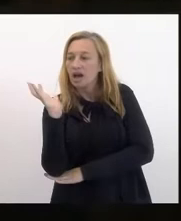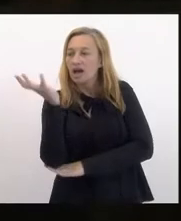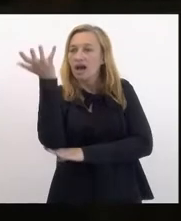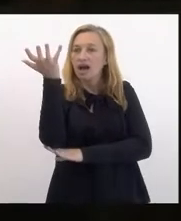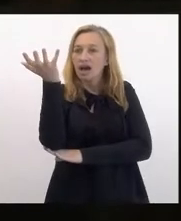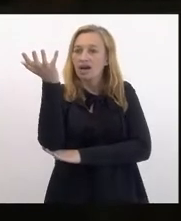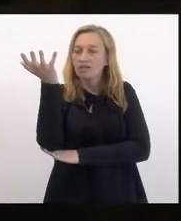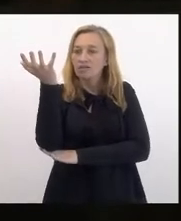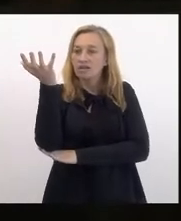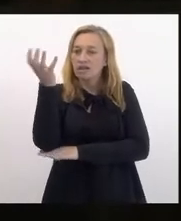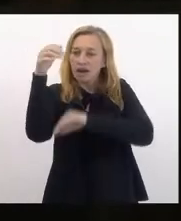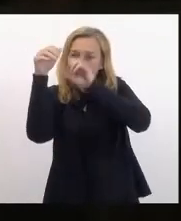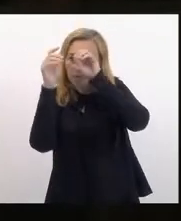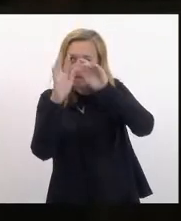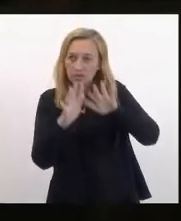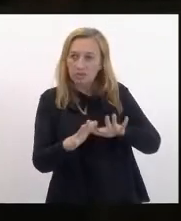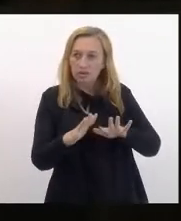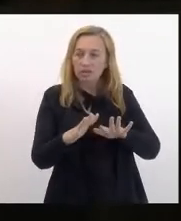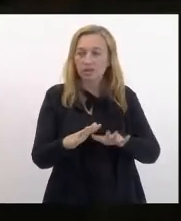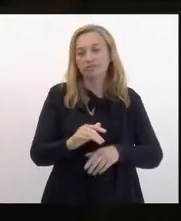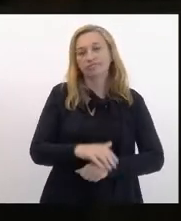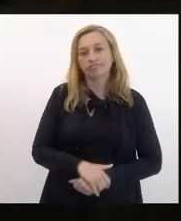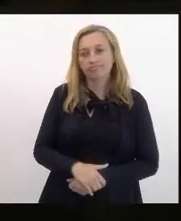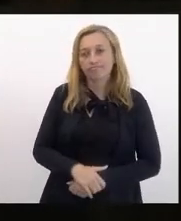sagrada americana.